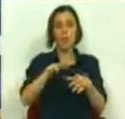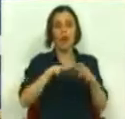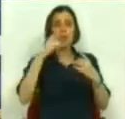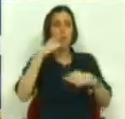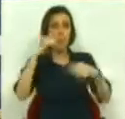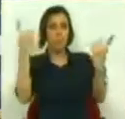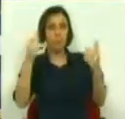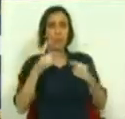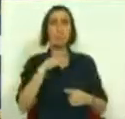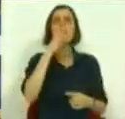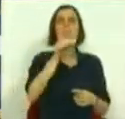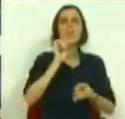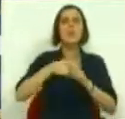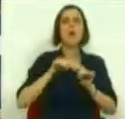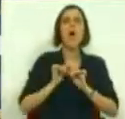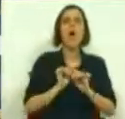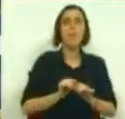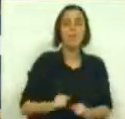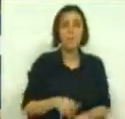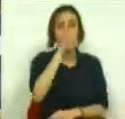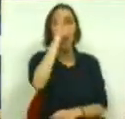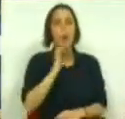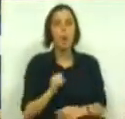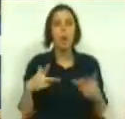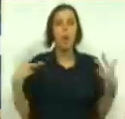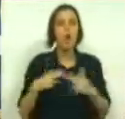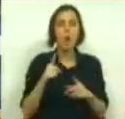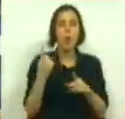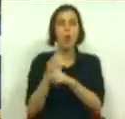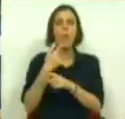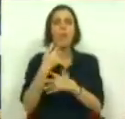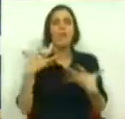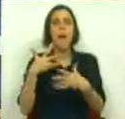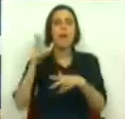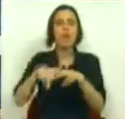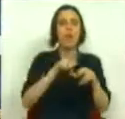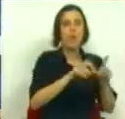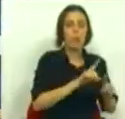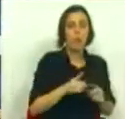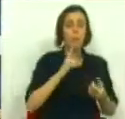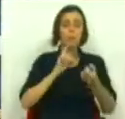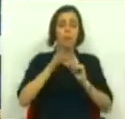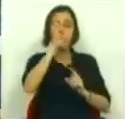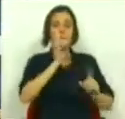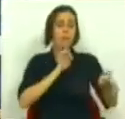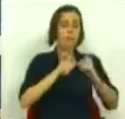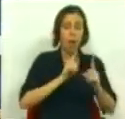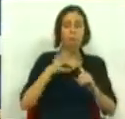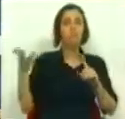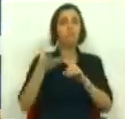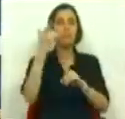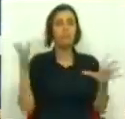setor público. E o que diz a oposição? Que o Governo não corta nas gorduras. O Governo dialoga e